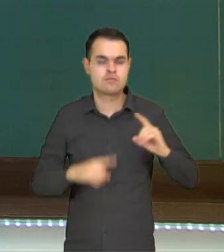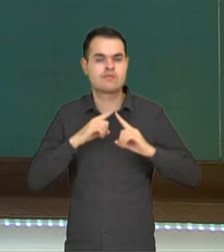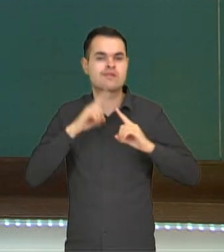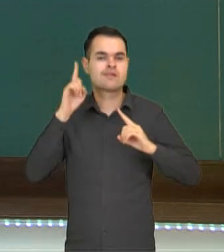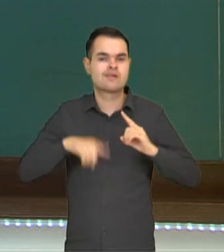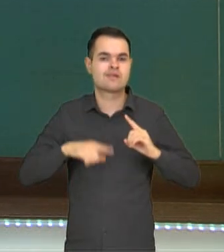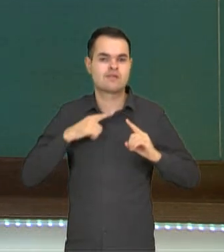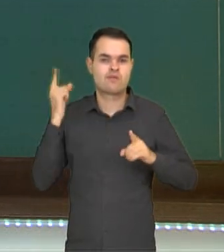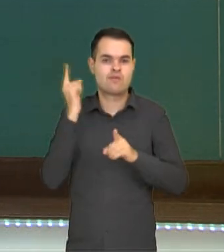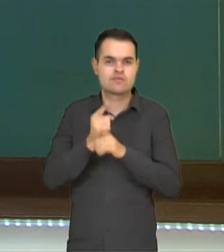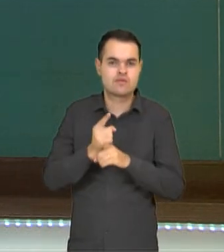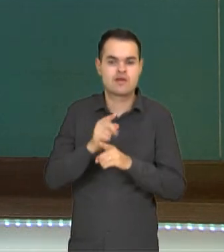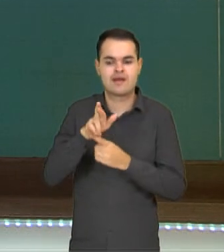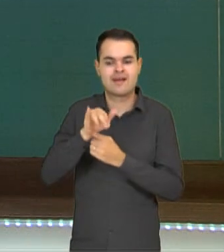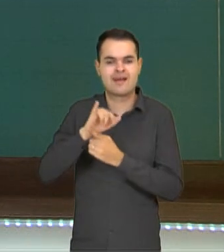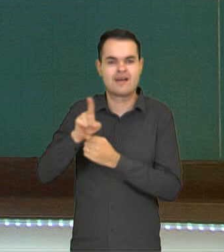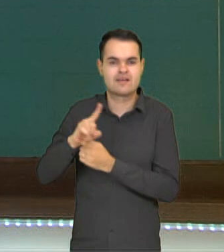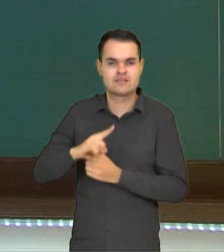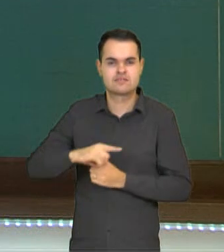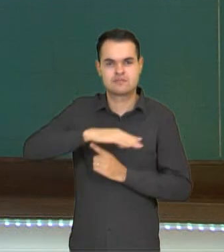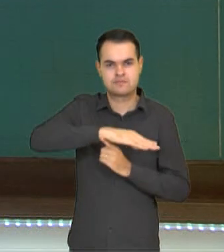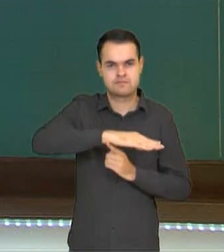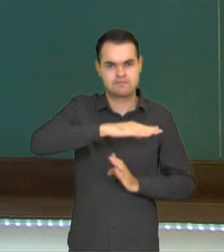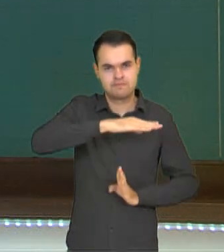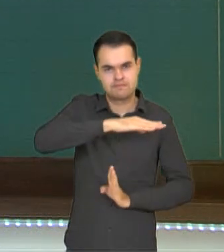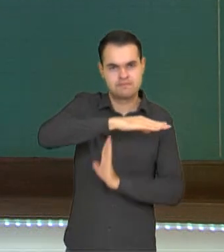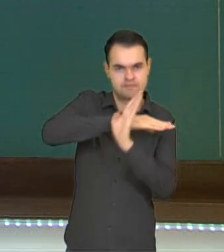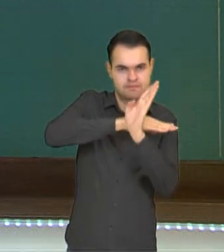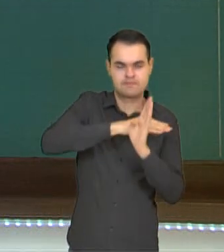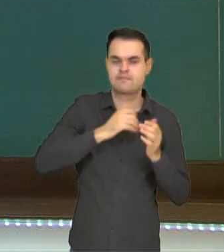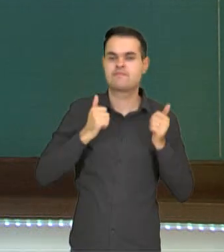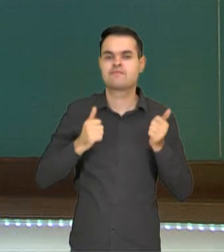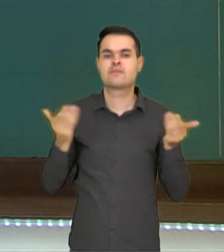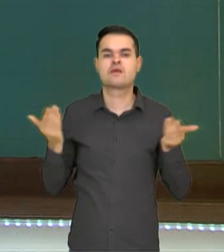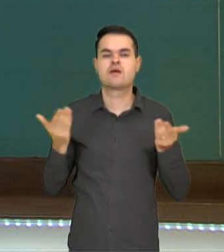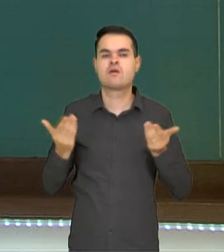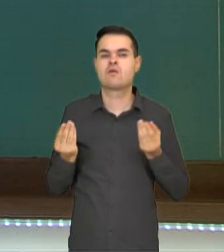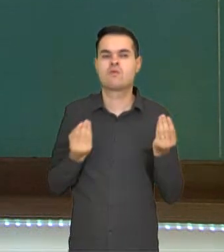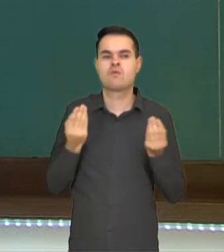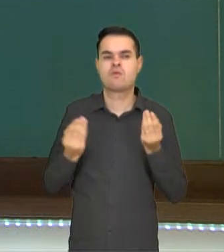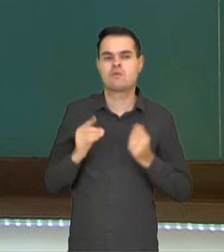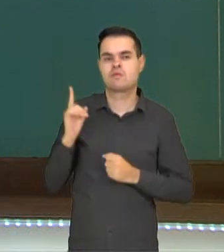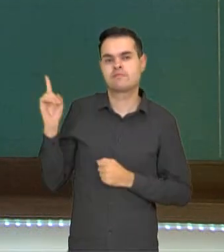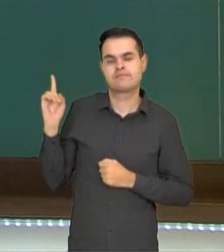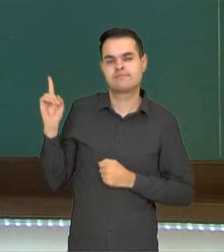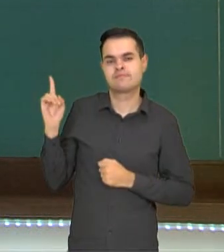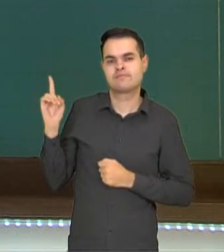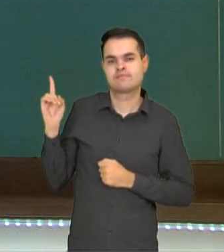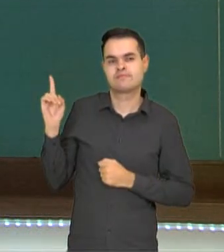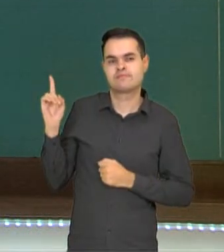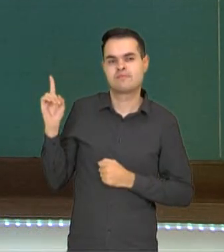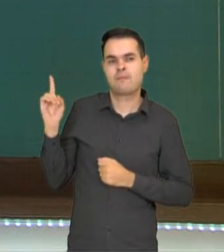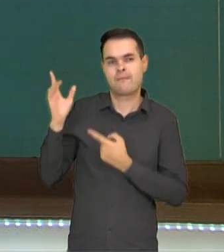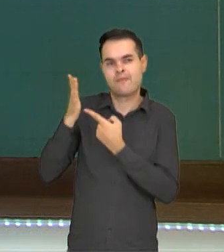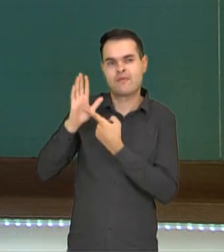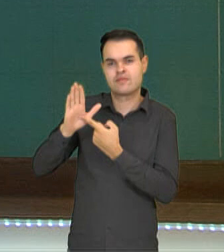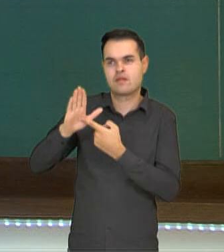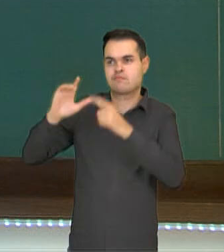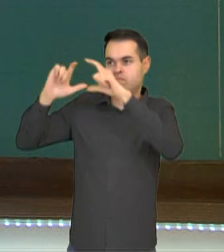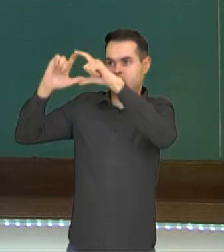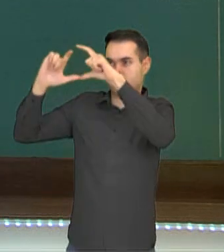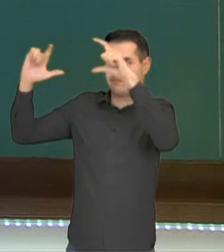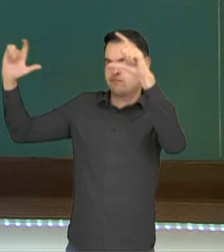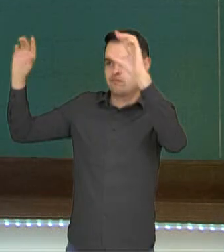bom? Beleza? Então, bora lá. Então, aqui, ó. E como que nós podemos fazer essa representação